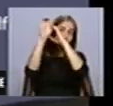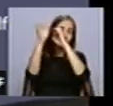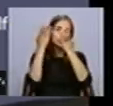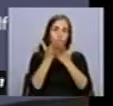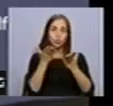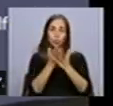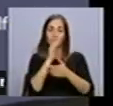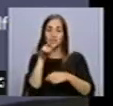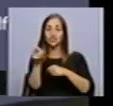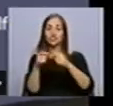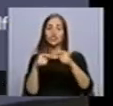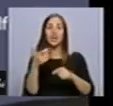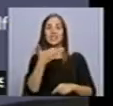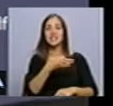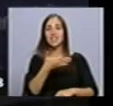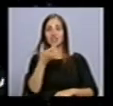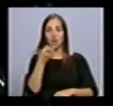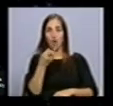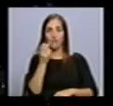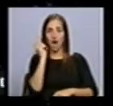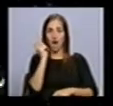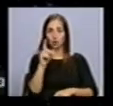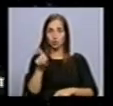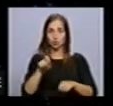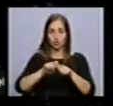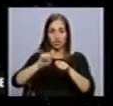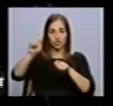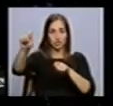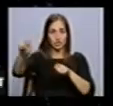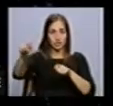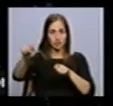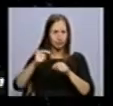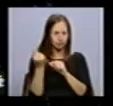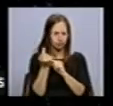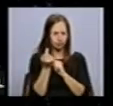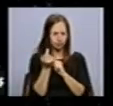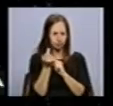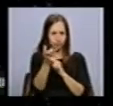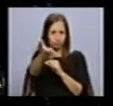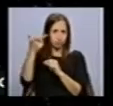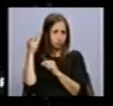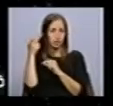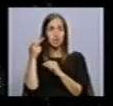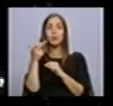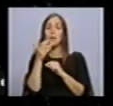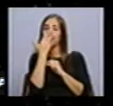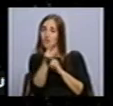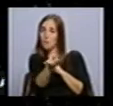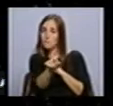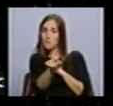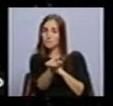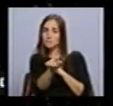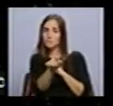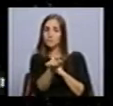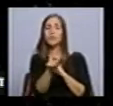esta estrela, a 79 anos-luz de distância, está numa rotação louca. E tem mais ou menos esta forma. Quando